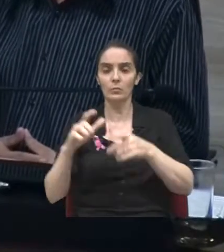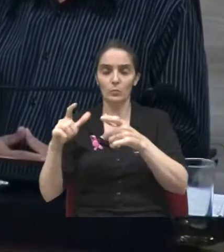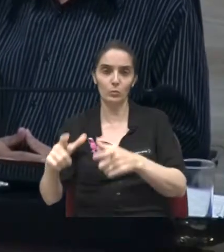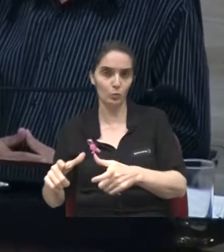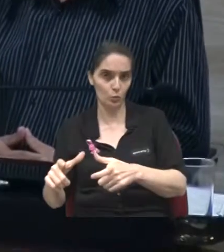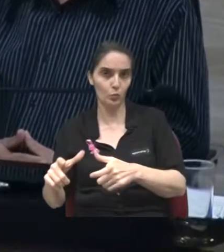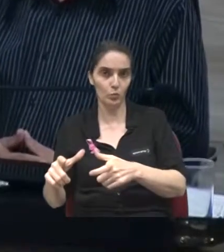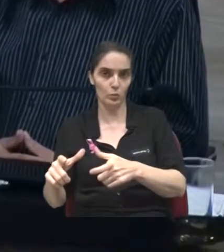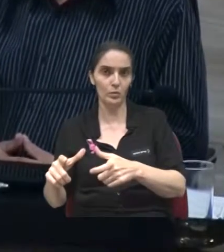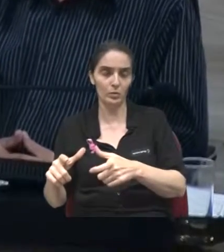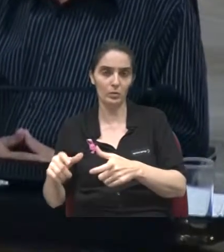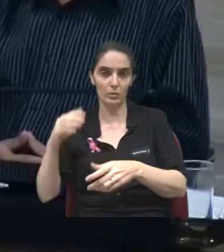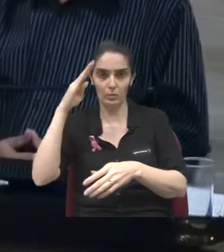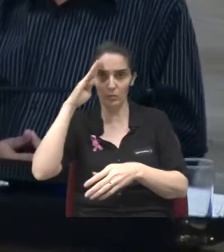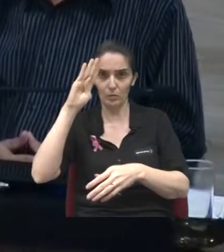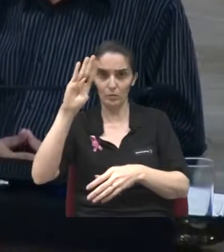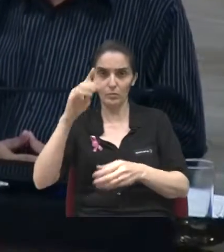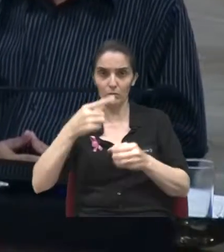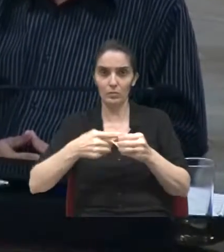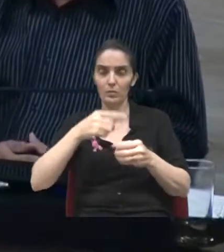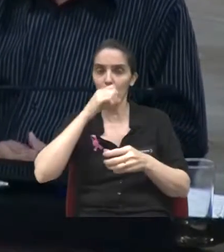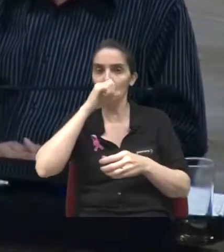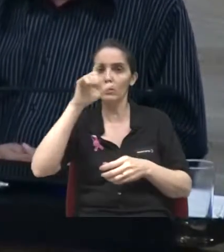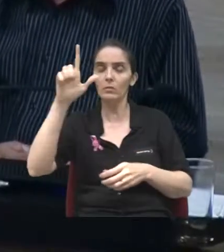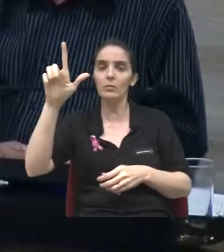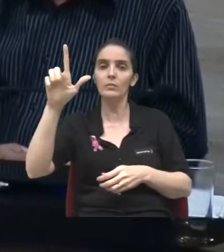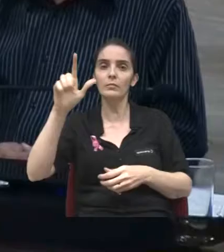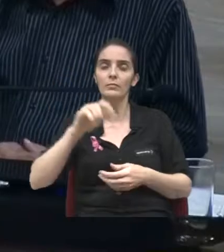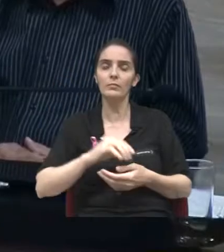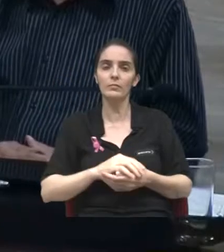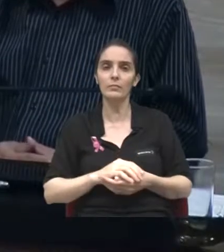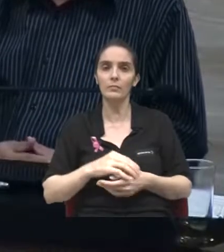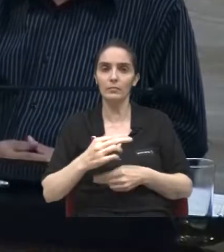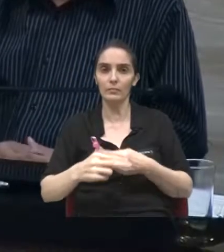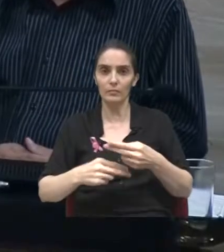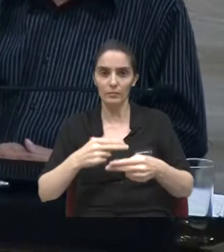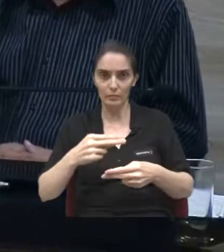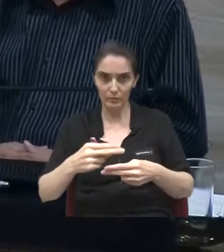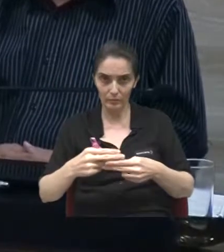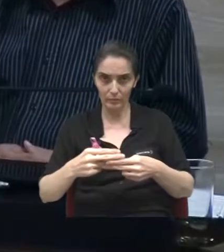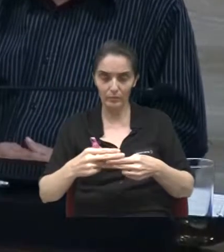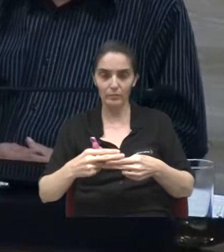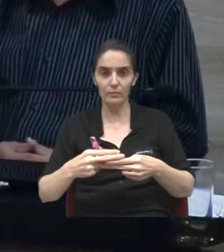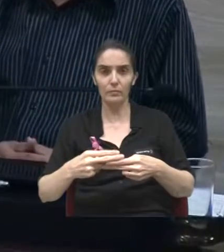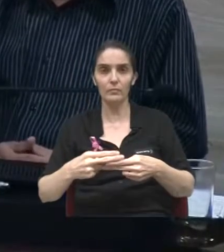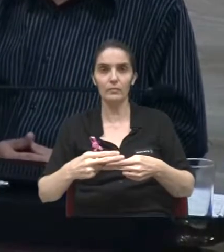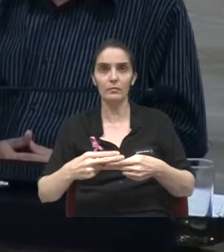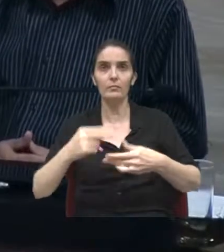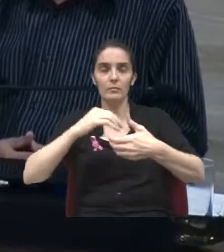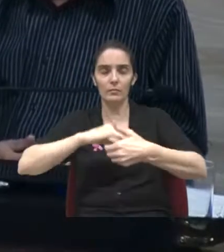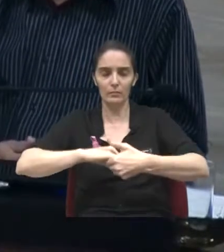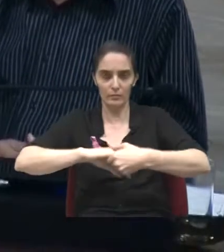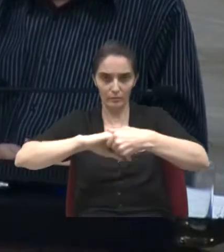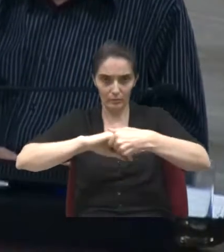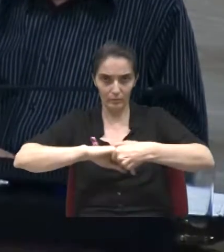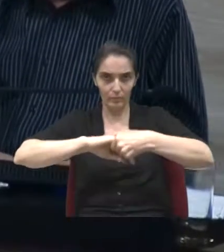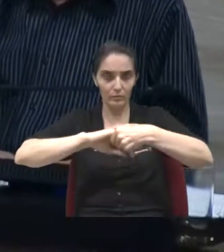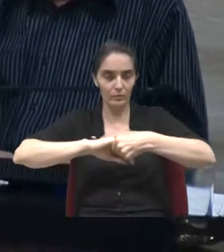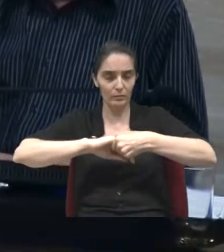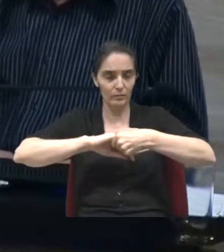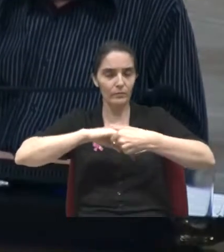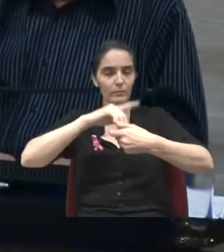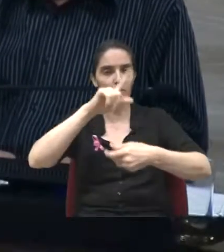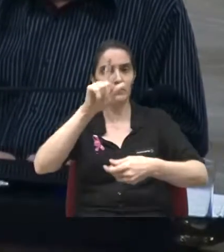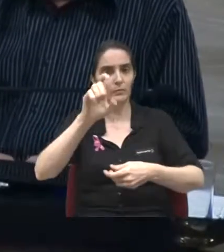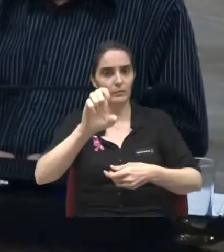principalmente na cidade de Limeira. Por isso, quero Parabenizar pelo teu projeto